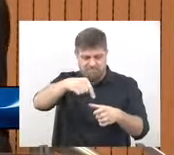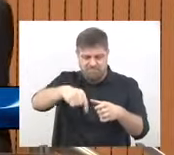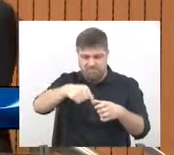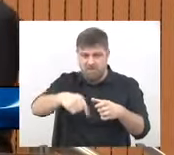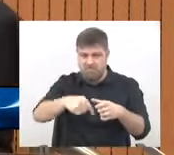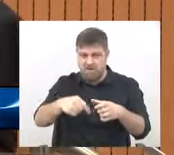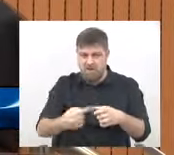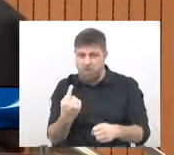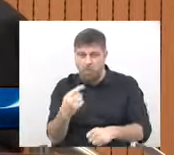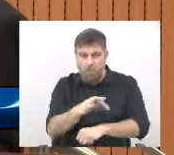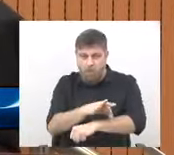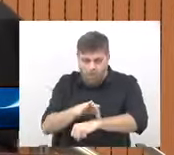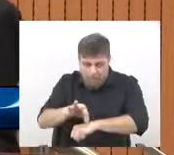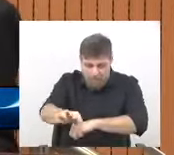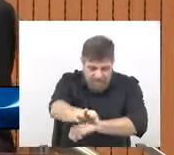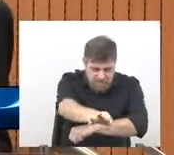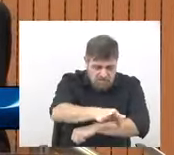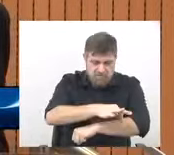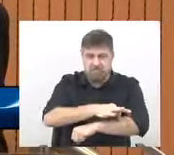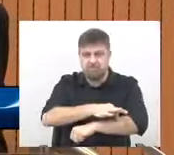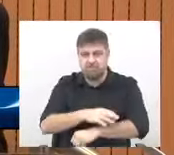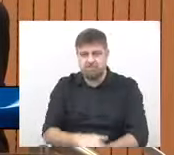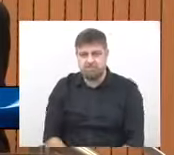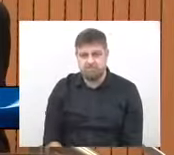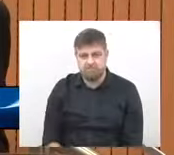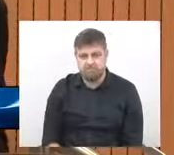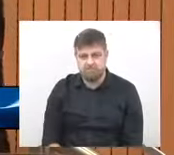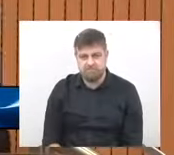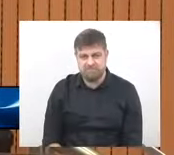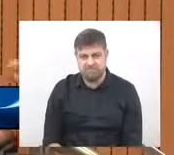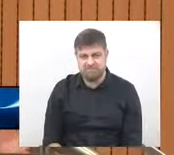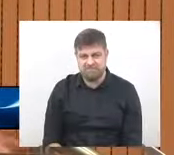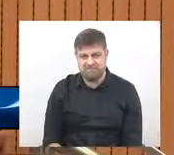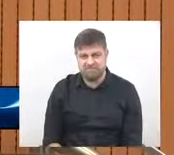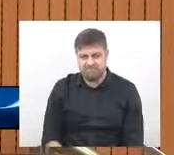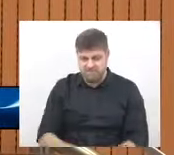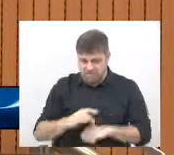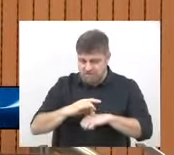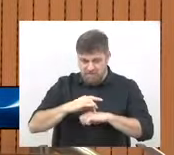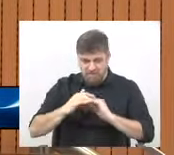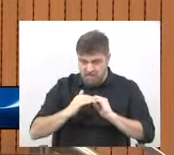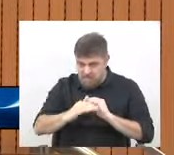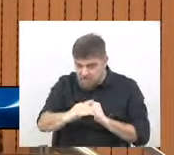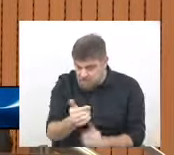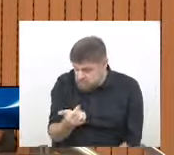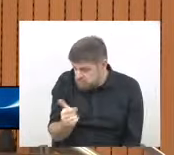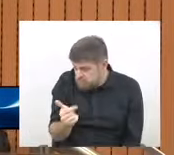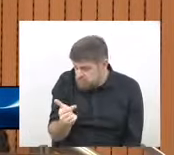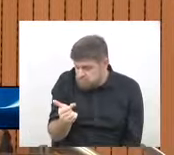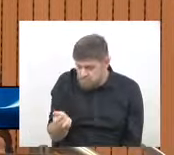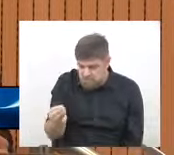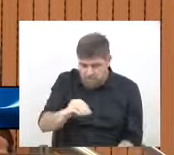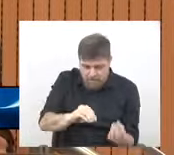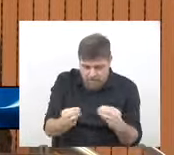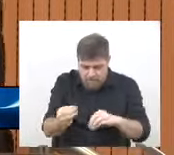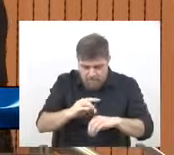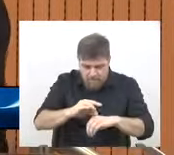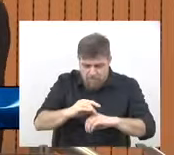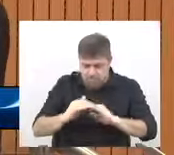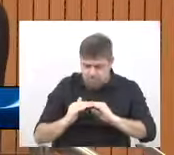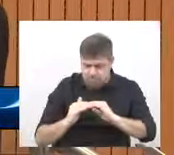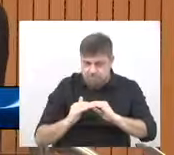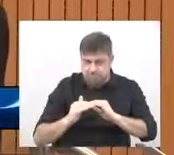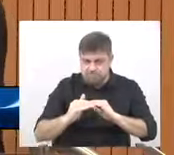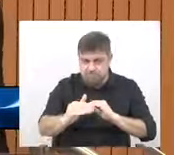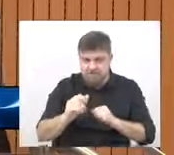por um, um metro por um metro. E não tem massa de asfáltica também para poder fazer o serviço. Vai ter que